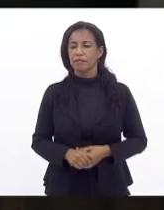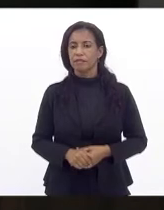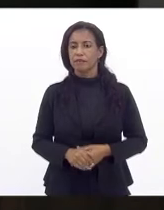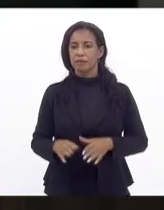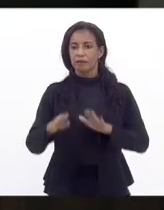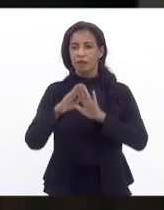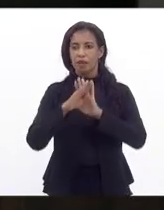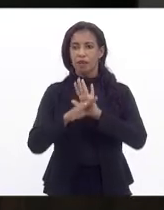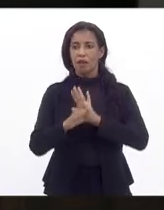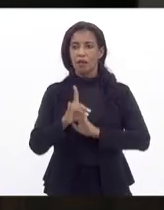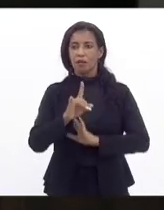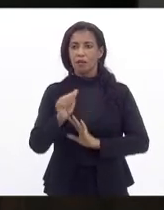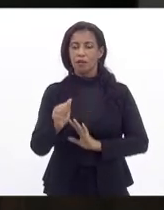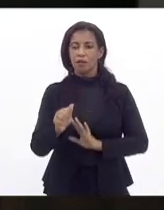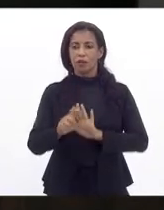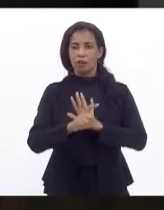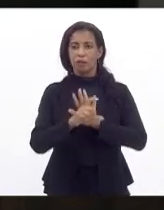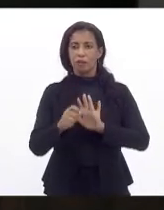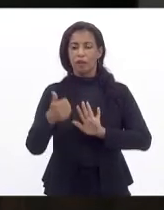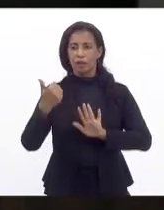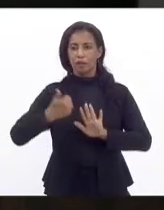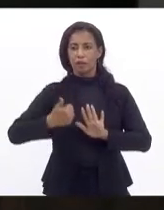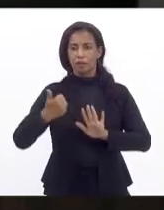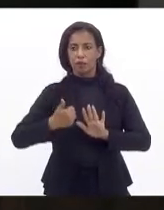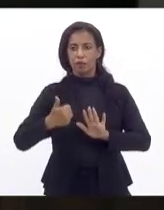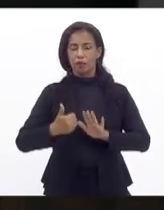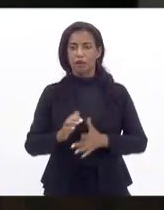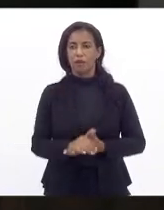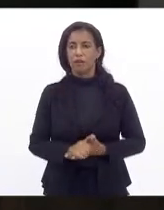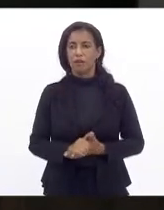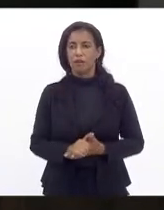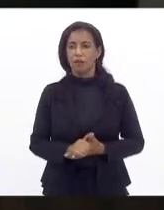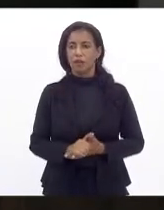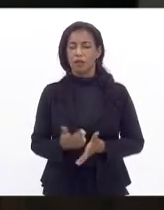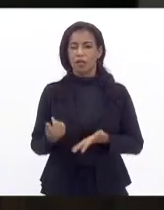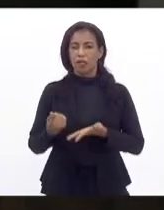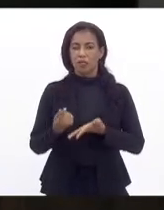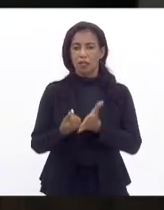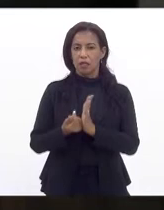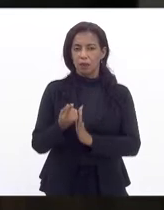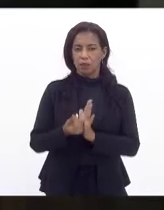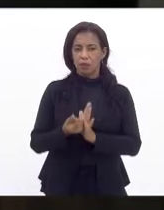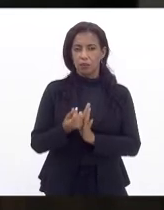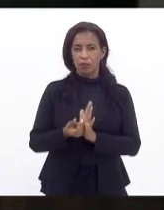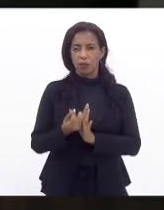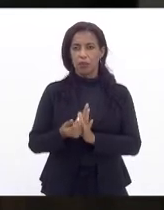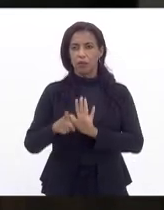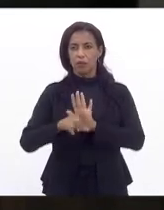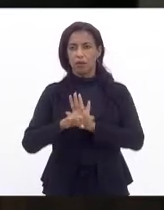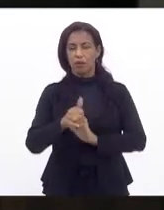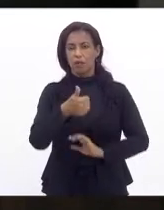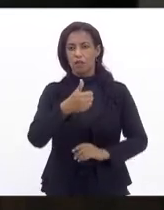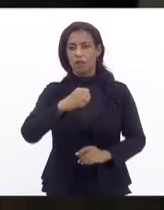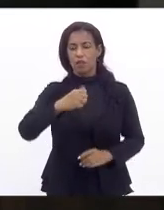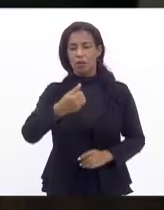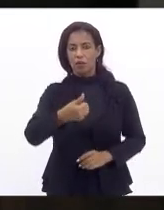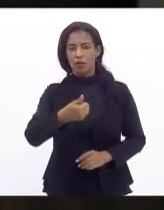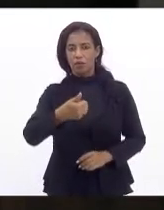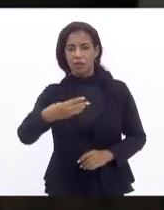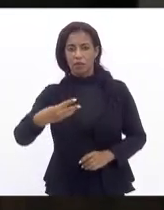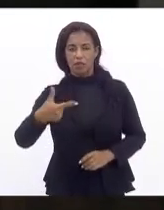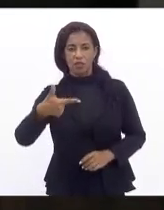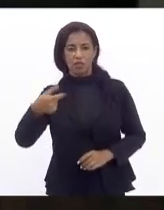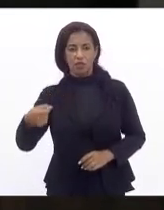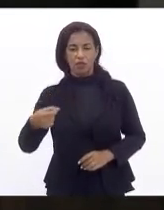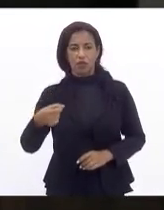ordem do dia, de acordo com o parágrafo 1º do artigo 47 do Regimento Interno, em tramitação ordinária, em primeira discussão, projeto de lei 1913 de 20, de